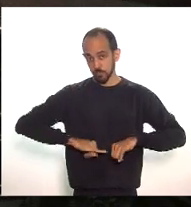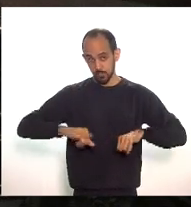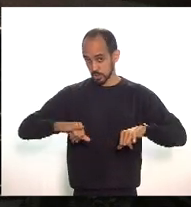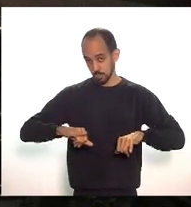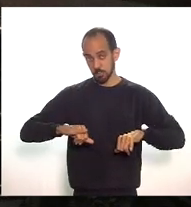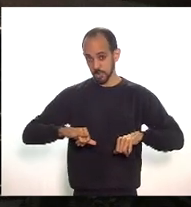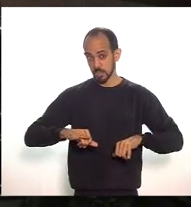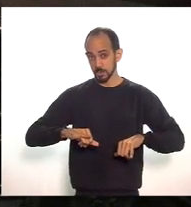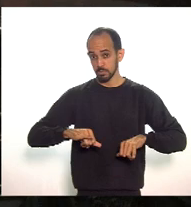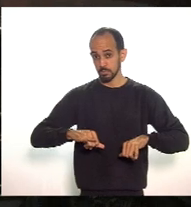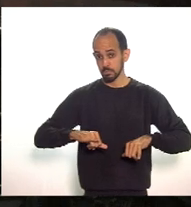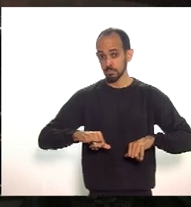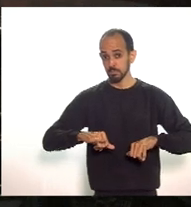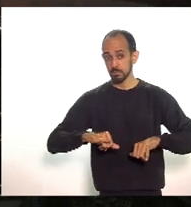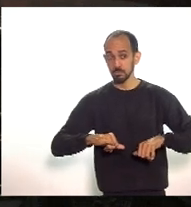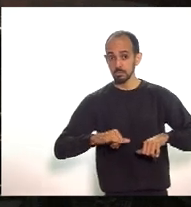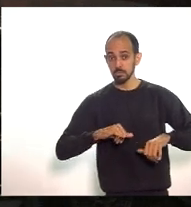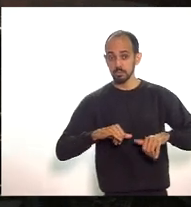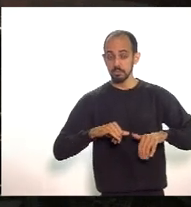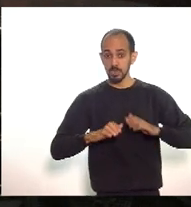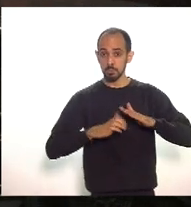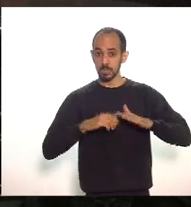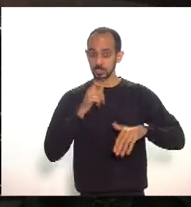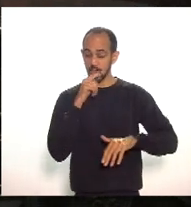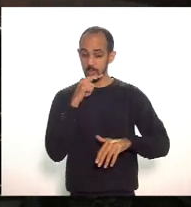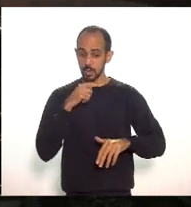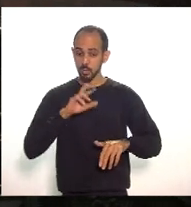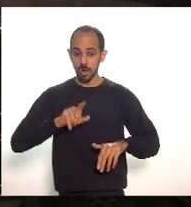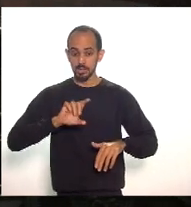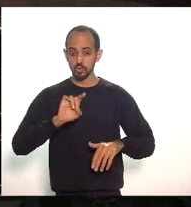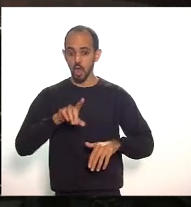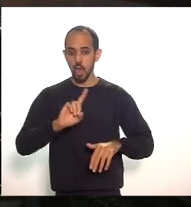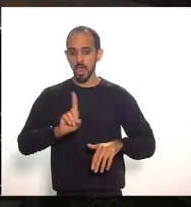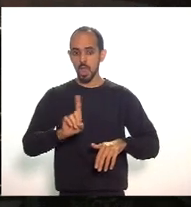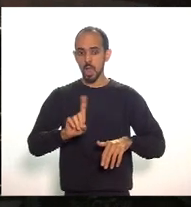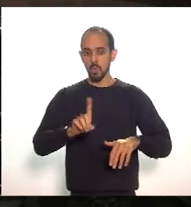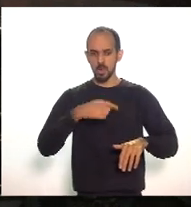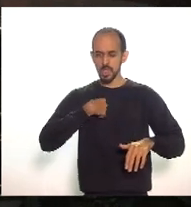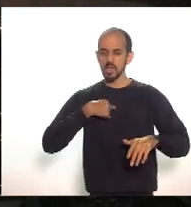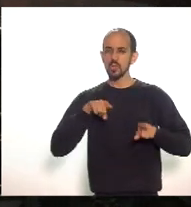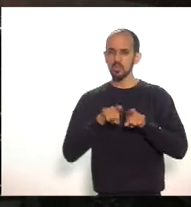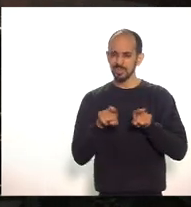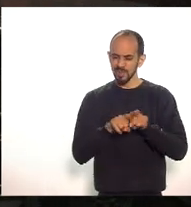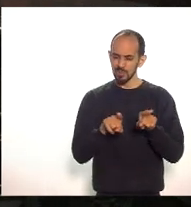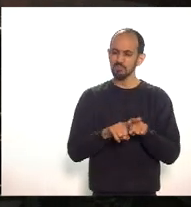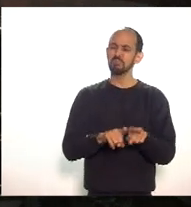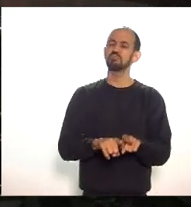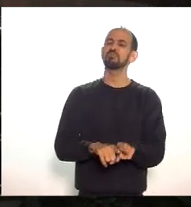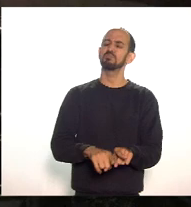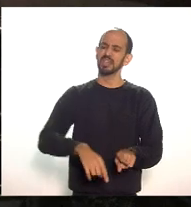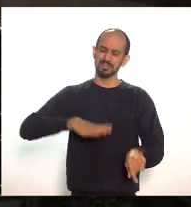e não é só Paracambi eu mesmo já sou autor de diversas reclamações